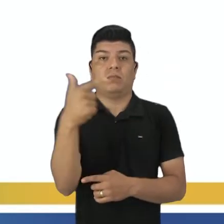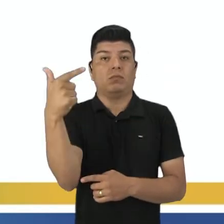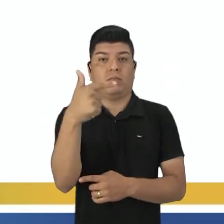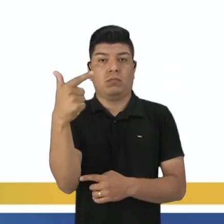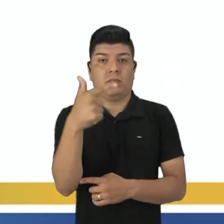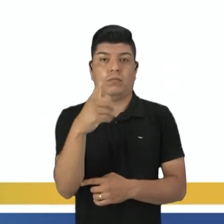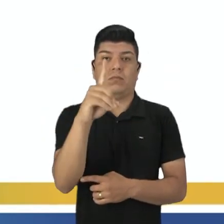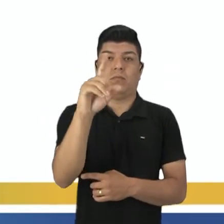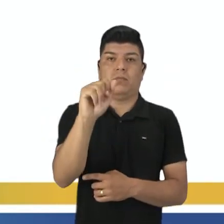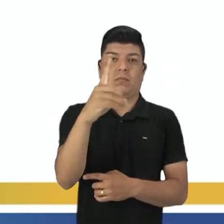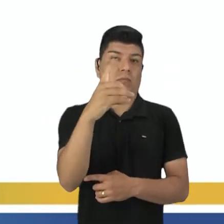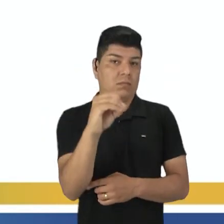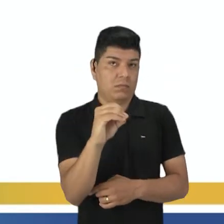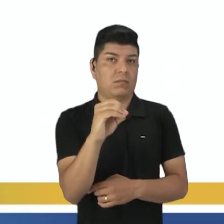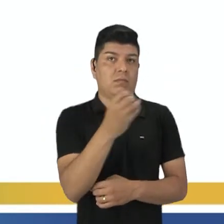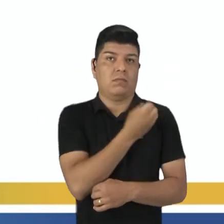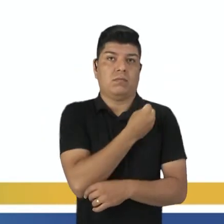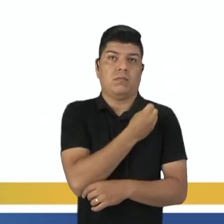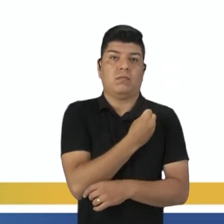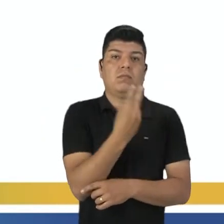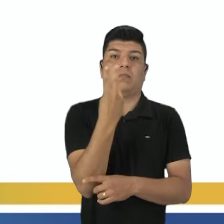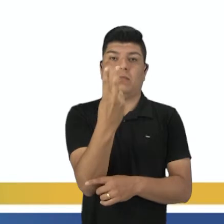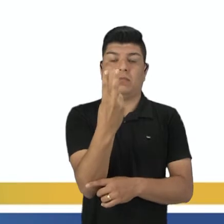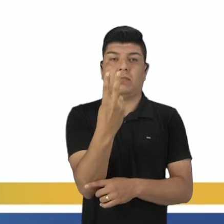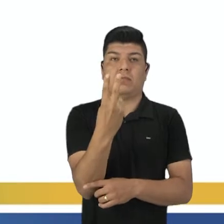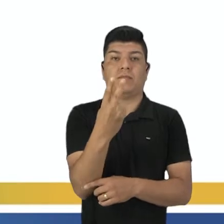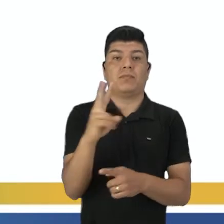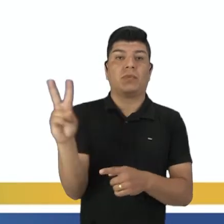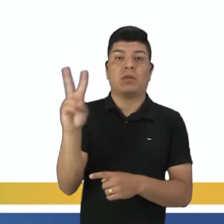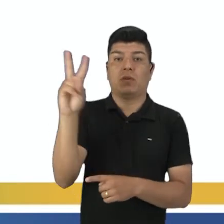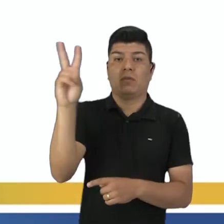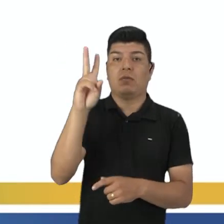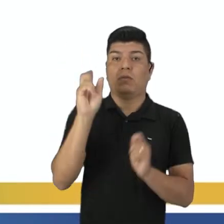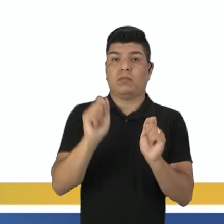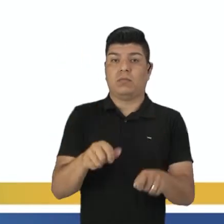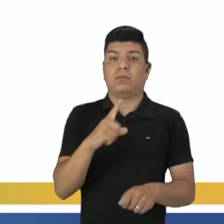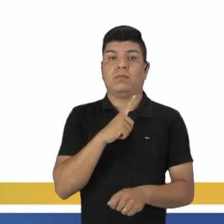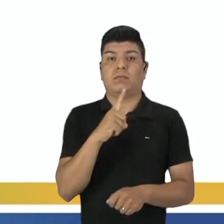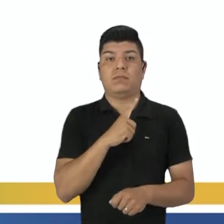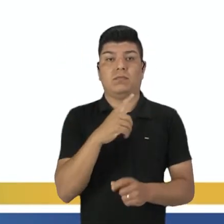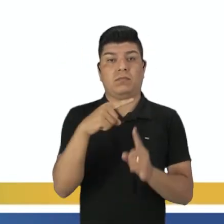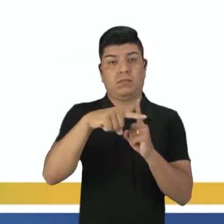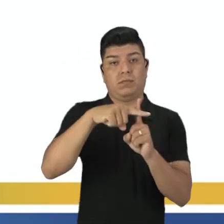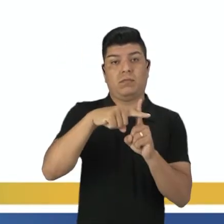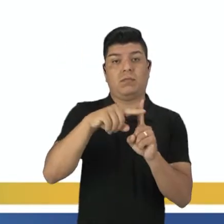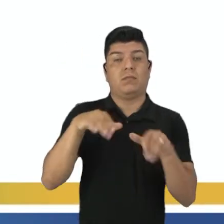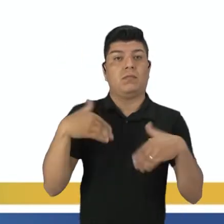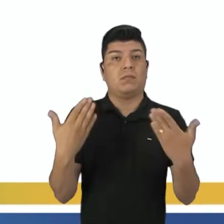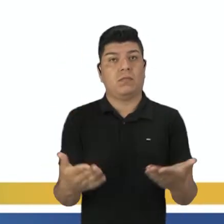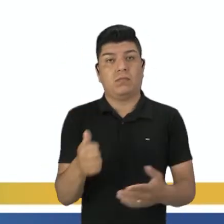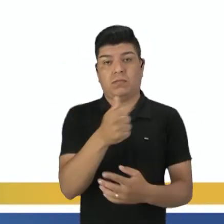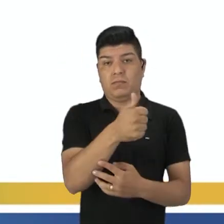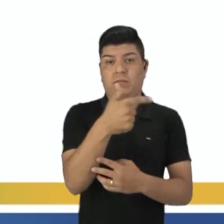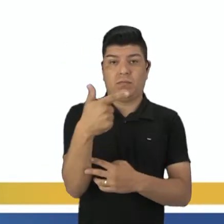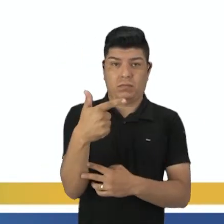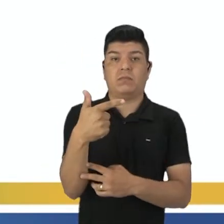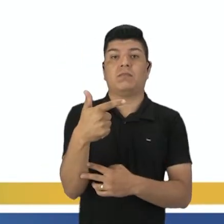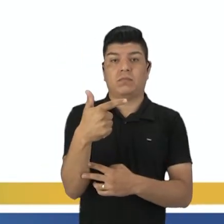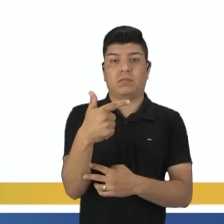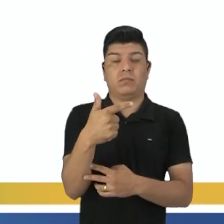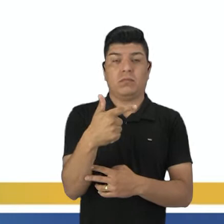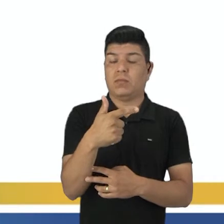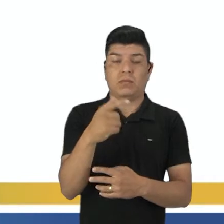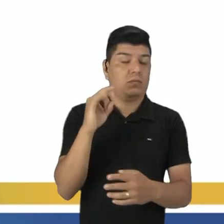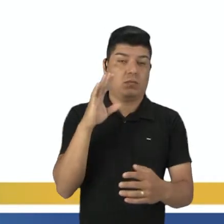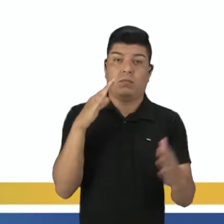esses dois números, nós vamos ter o número 2. E o valor máximo que nós podemos obter nessa soma é 12, né? Que o máximo que eu posso